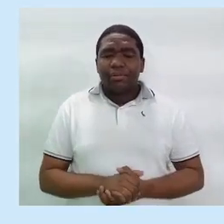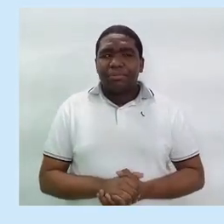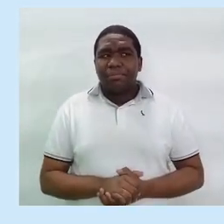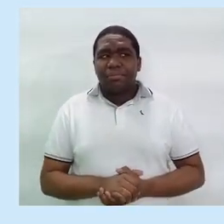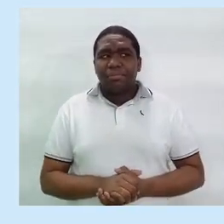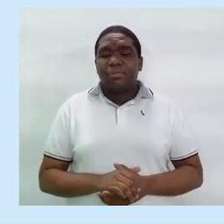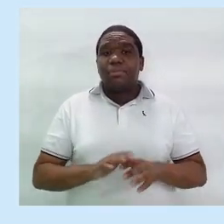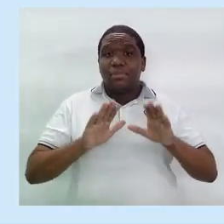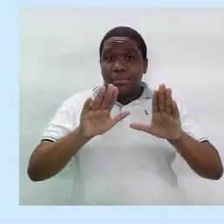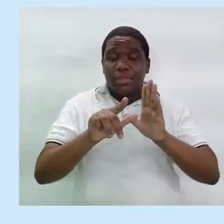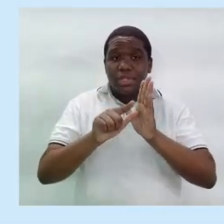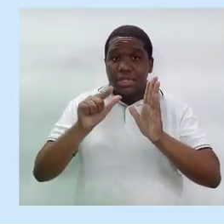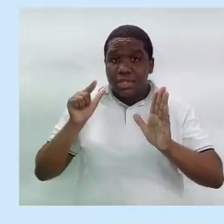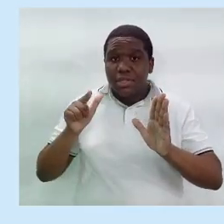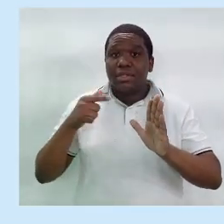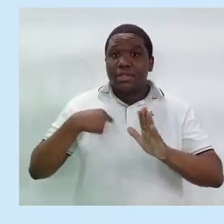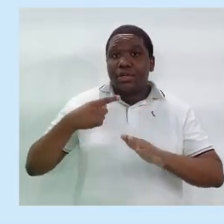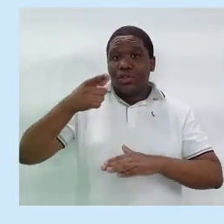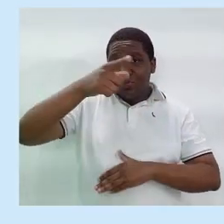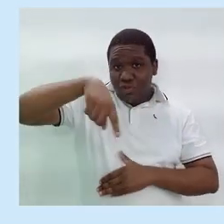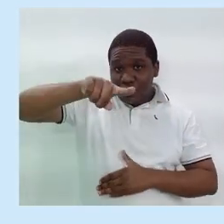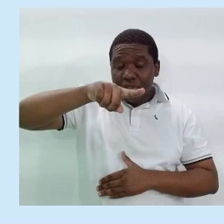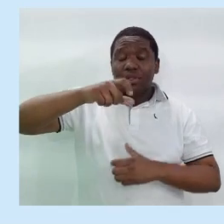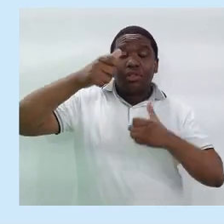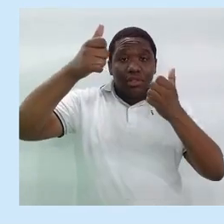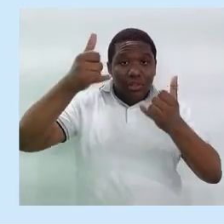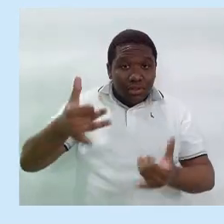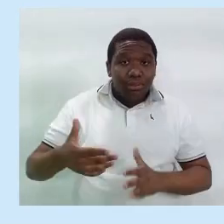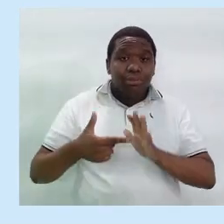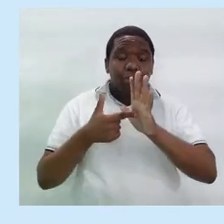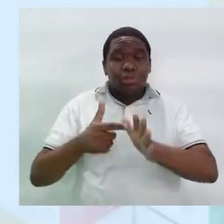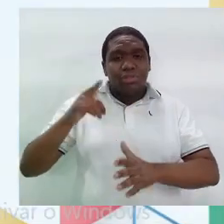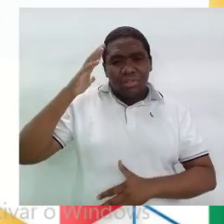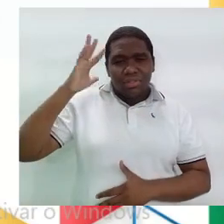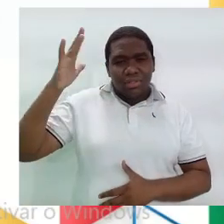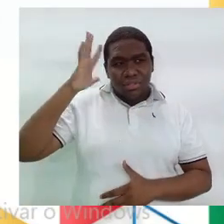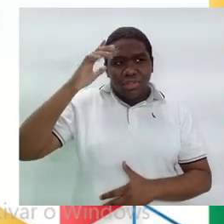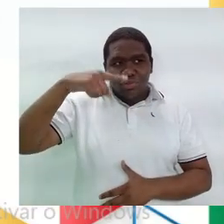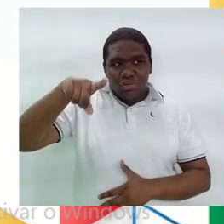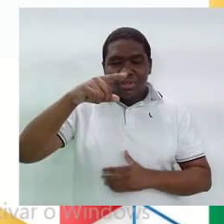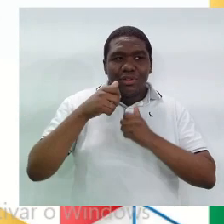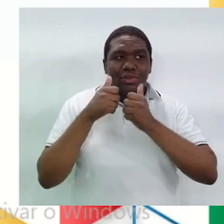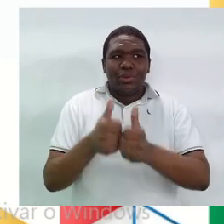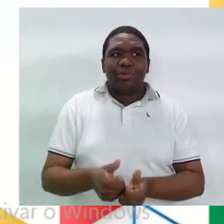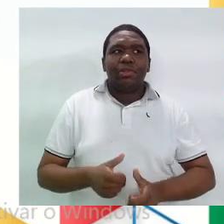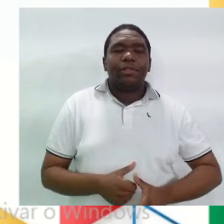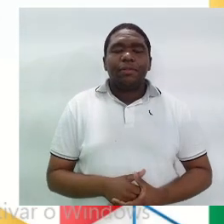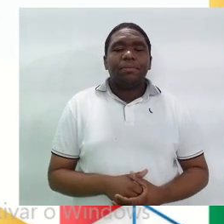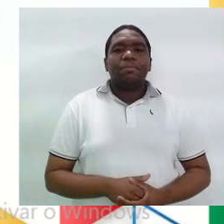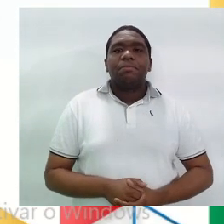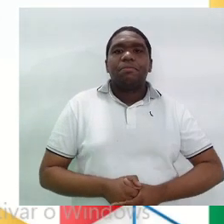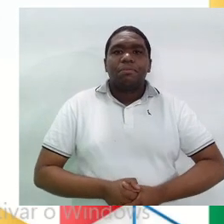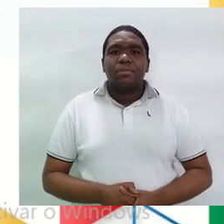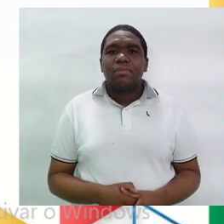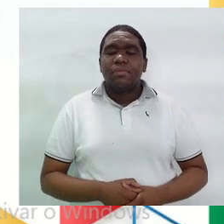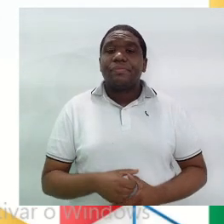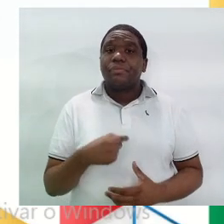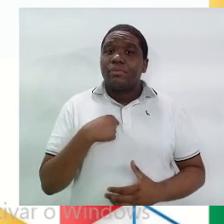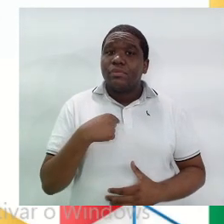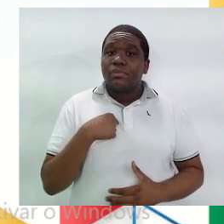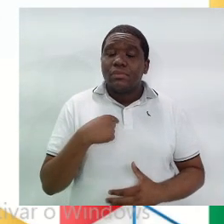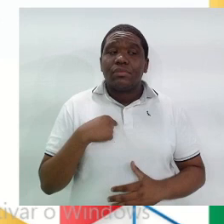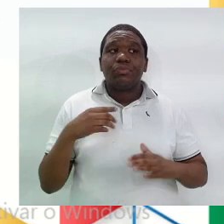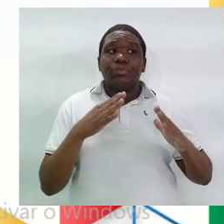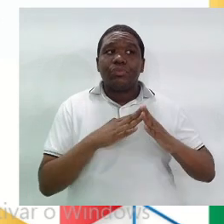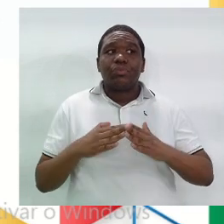antes disso, trago para vocês uma reflexão. Acompanhem na tela. Vamos ver. Eu moraria